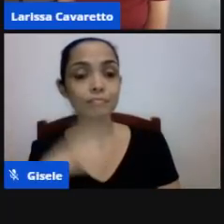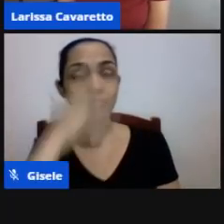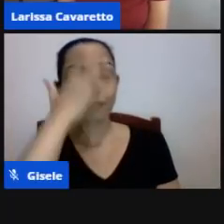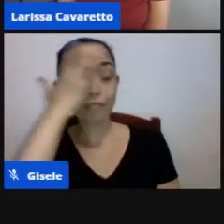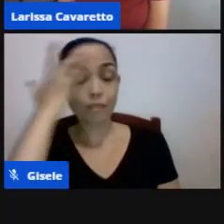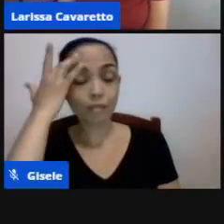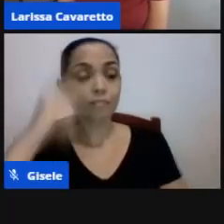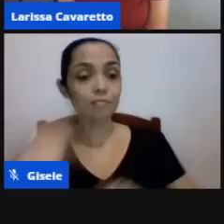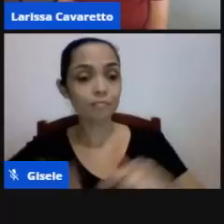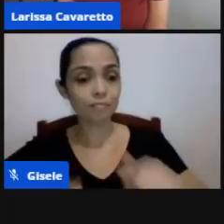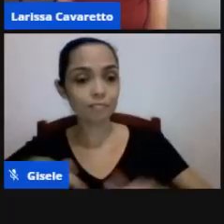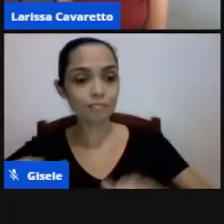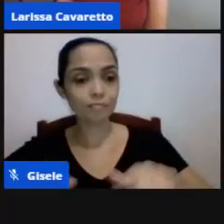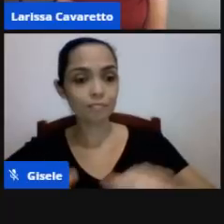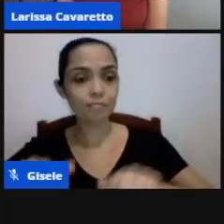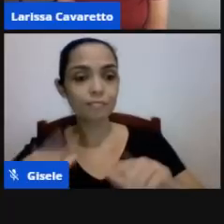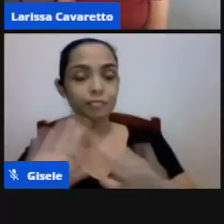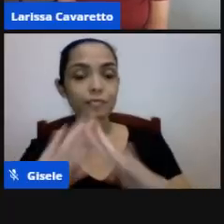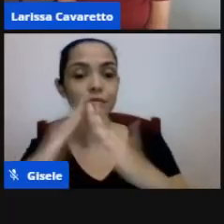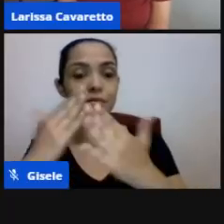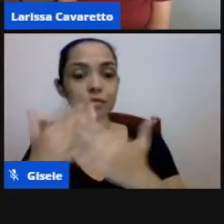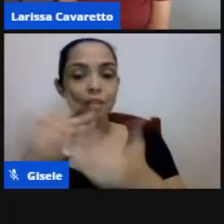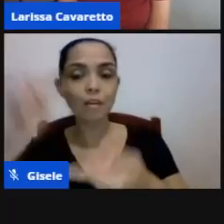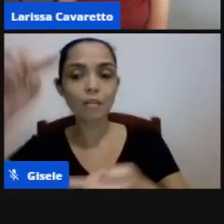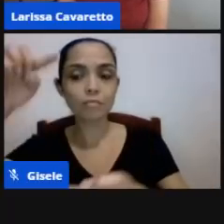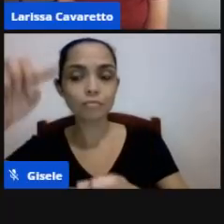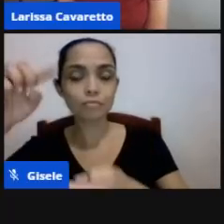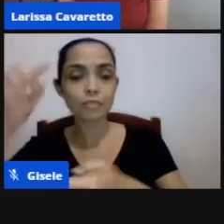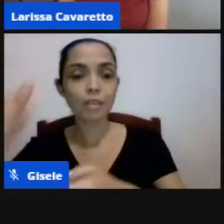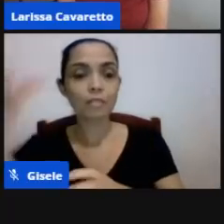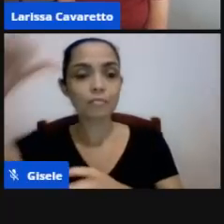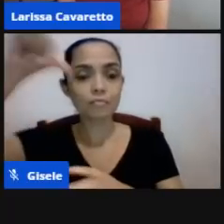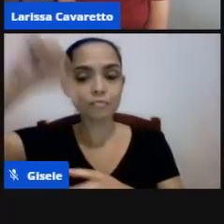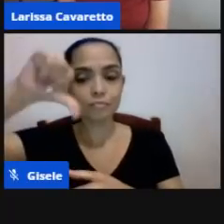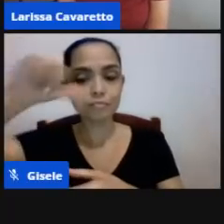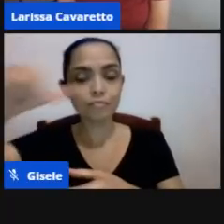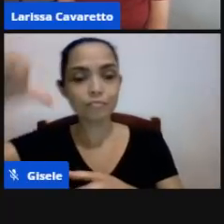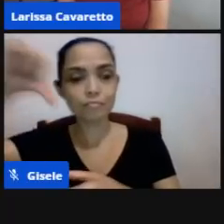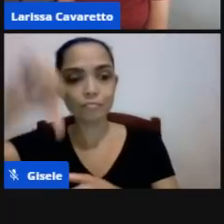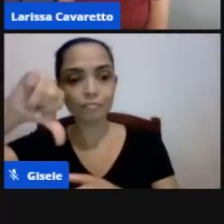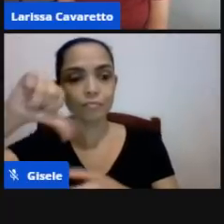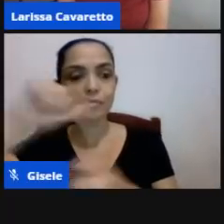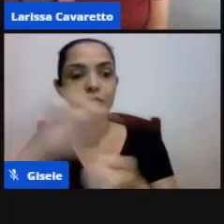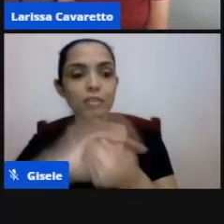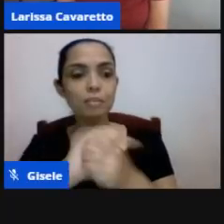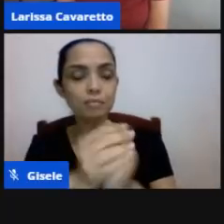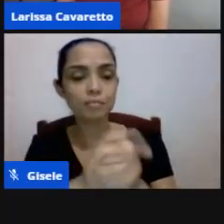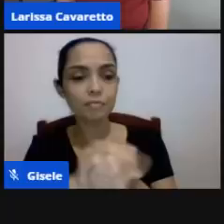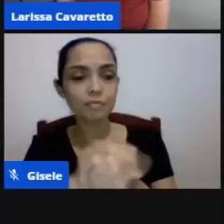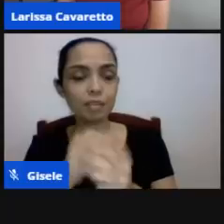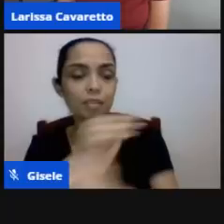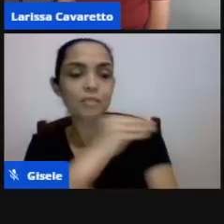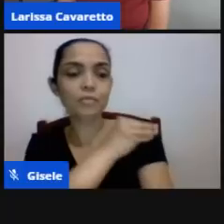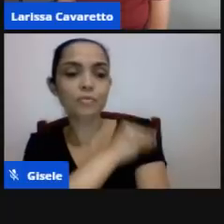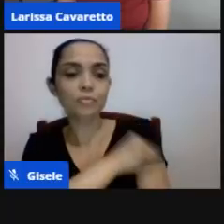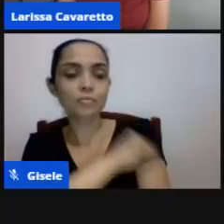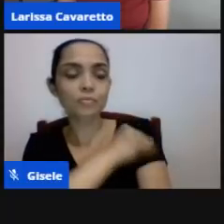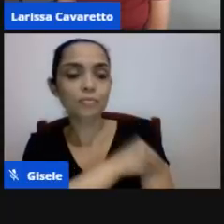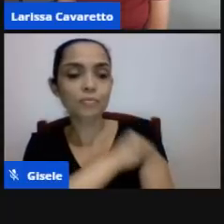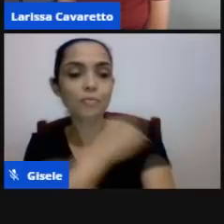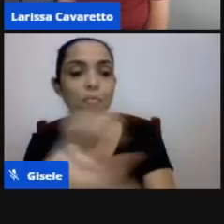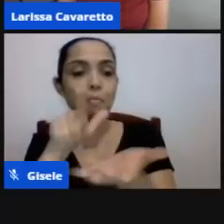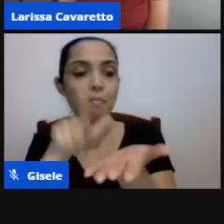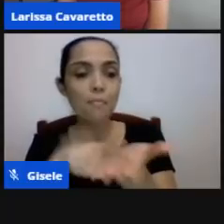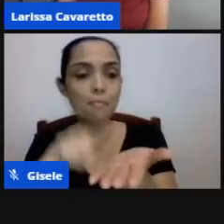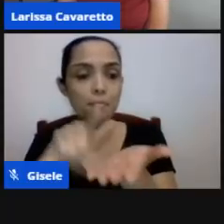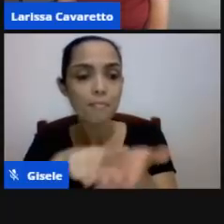responsável para reabastecer os dispensadores de álcool em gel, de sabonete líquido e papel toalha. porque senão a gente não vai conseguir implementar essa